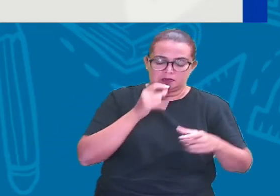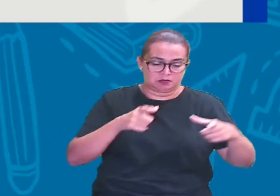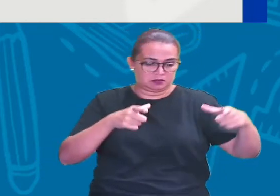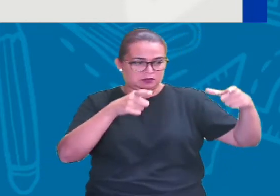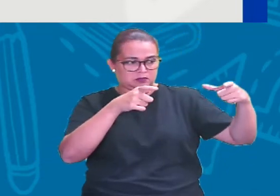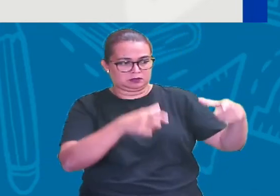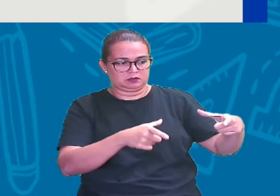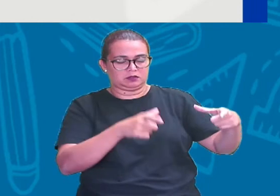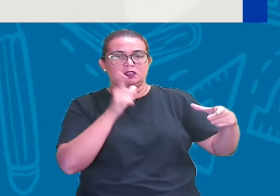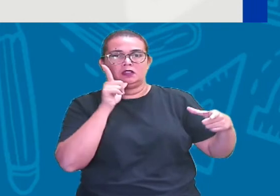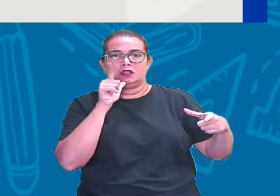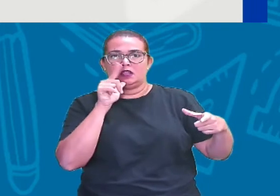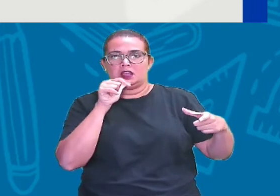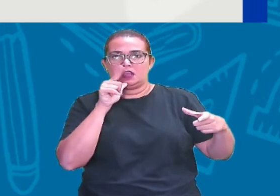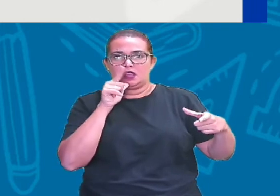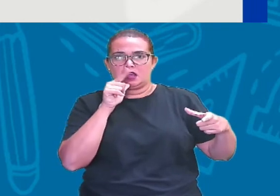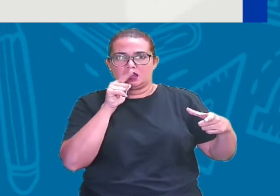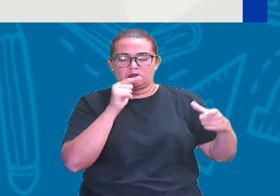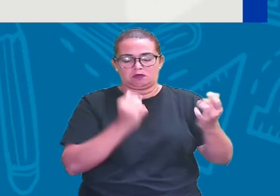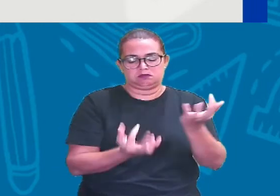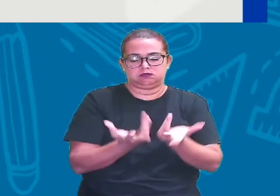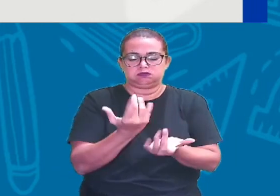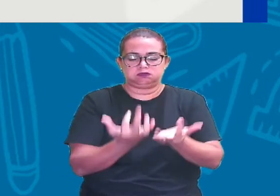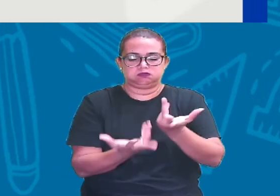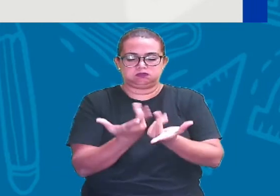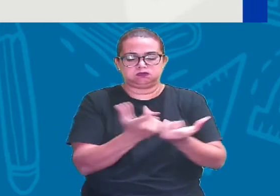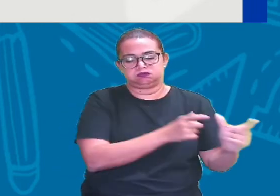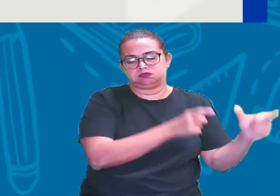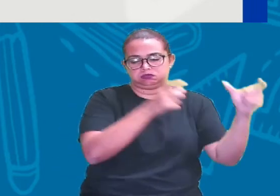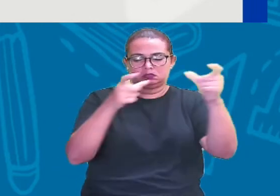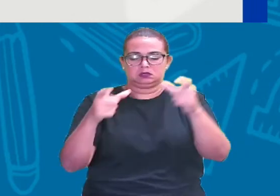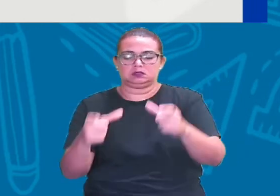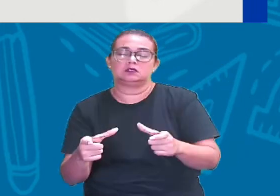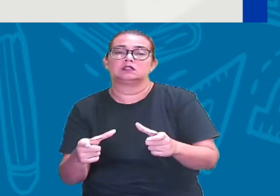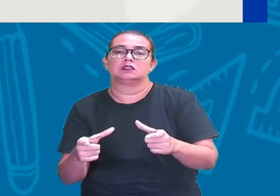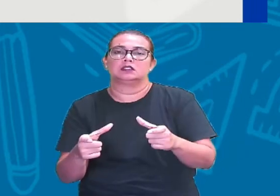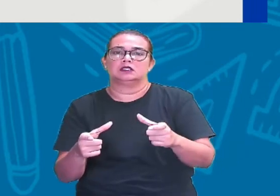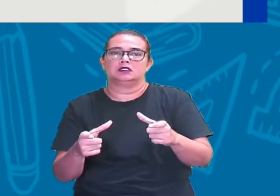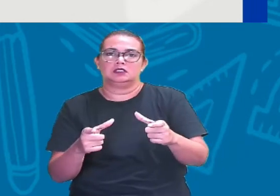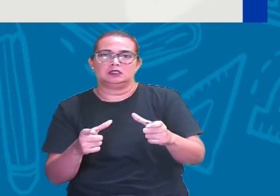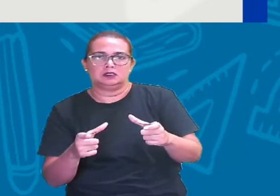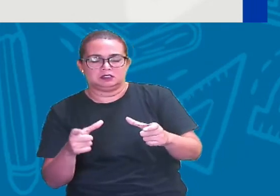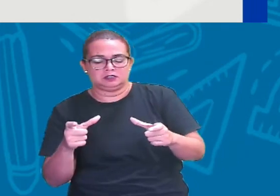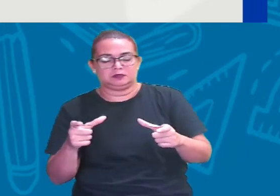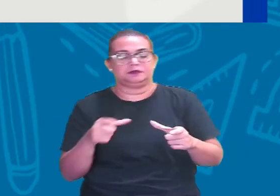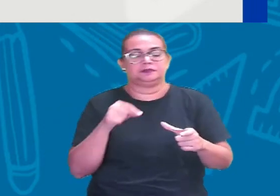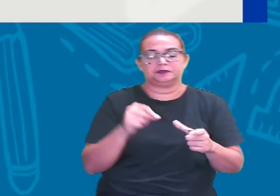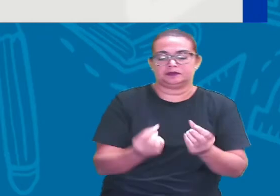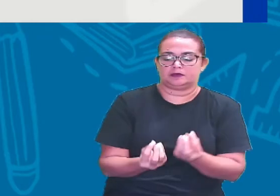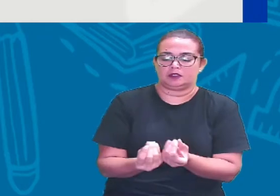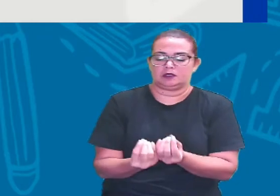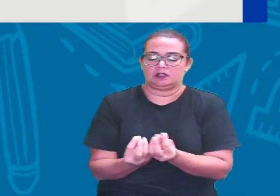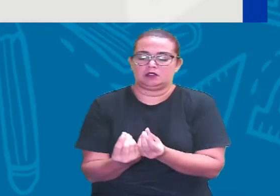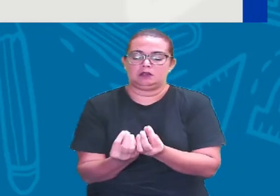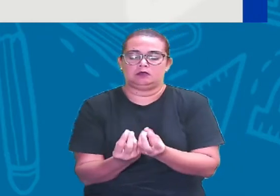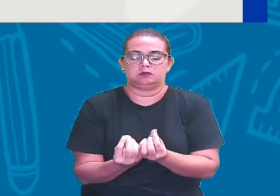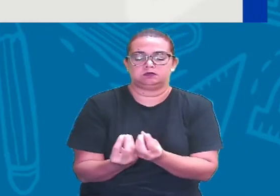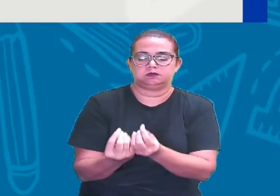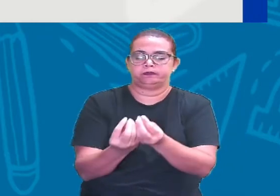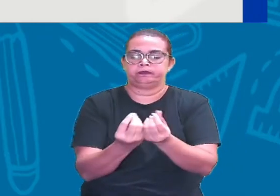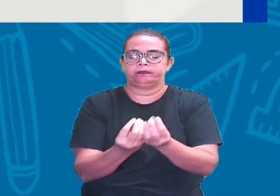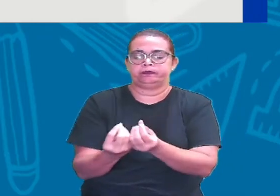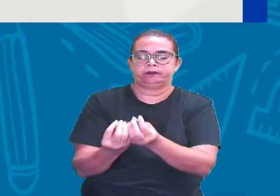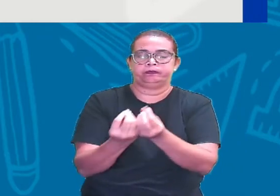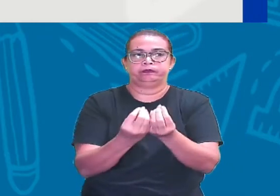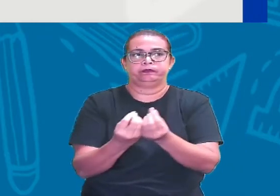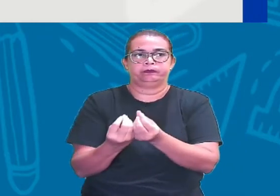sendo aquecida no fogão. O calor das chamas se transmite através da parede